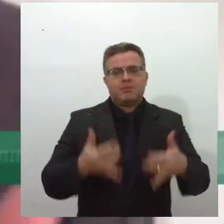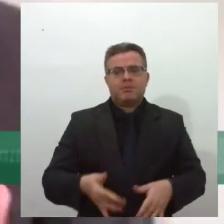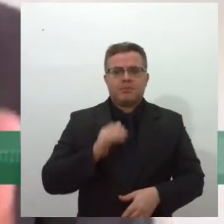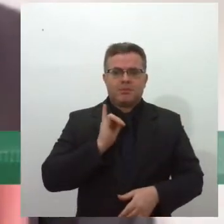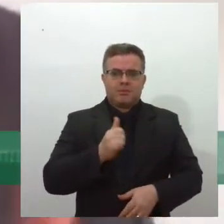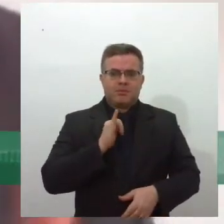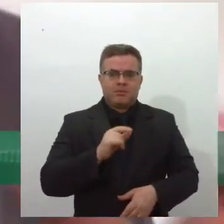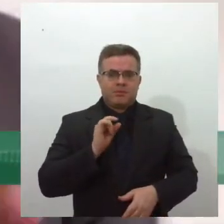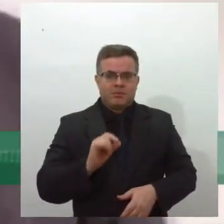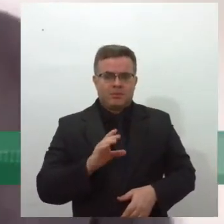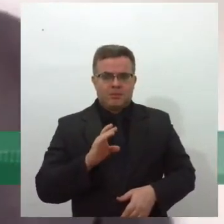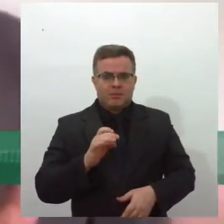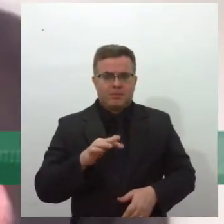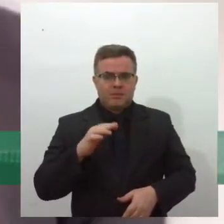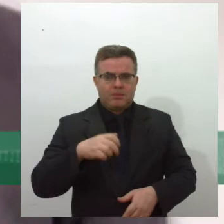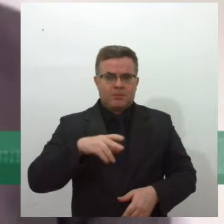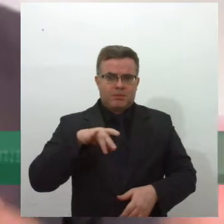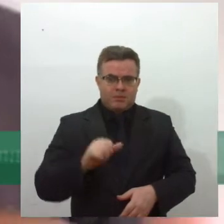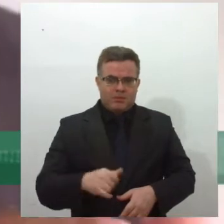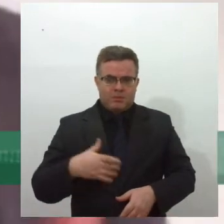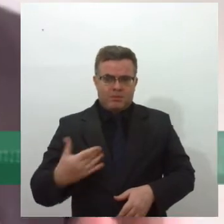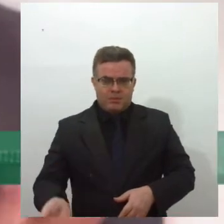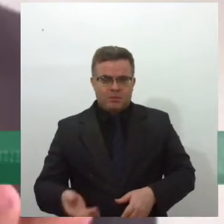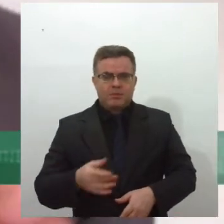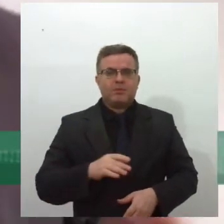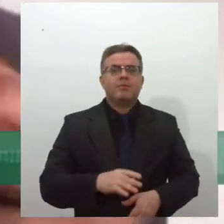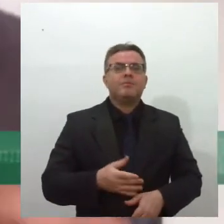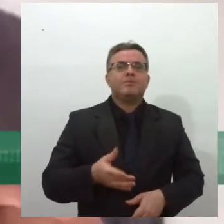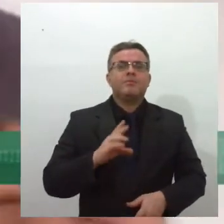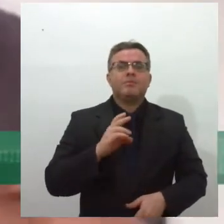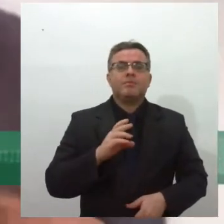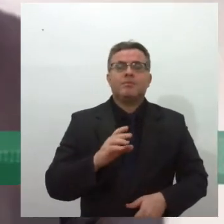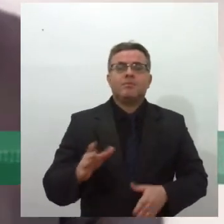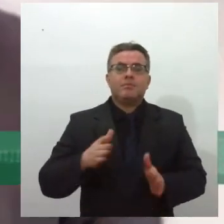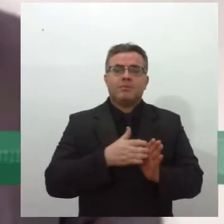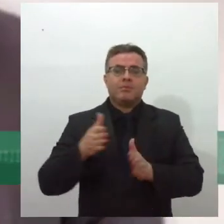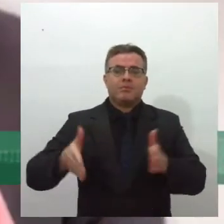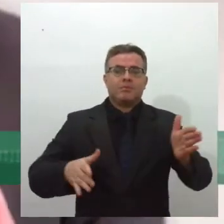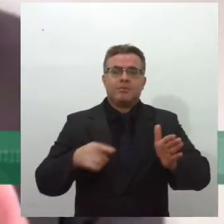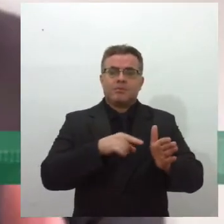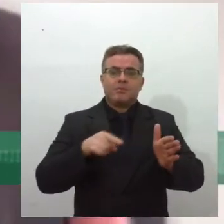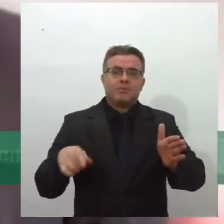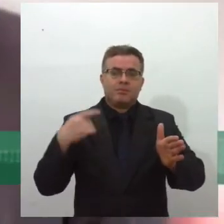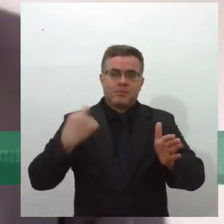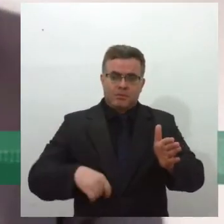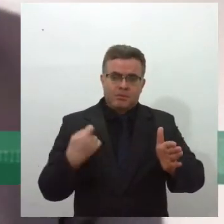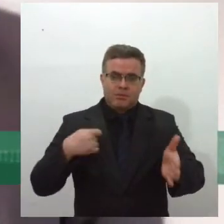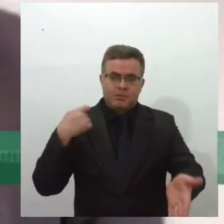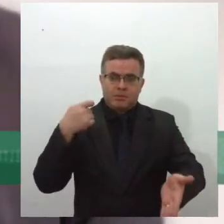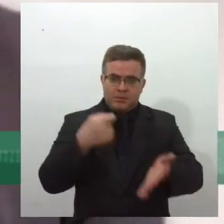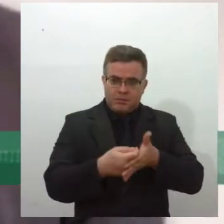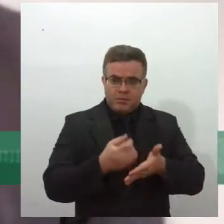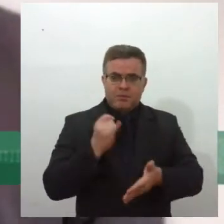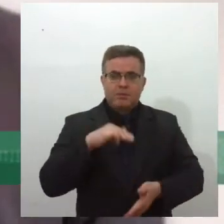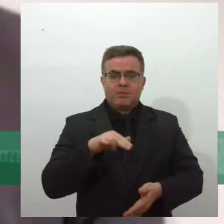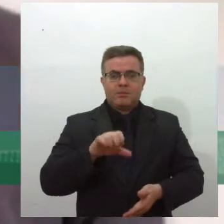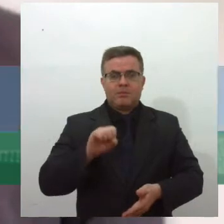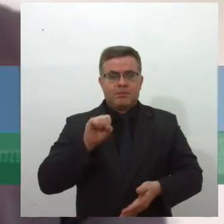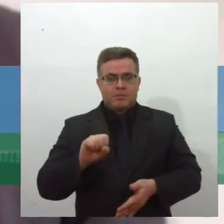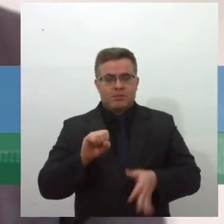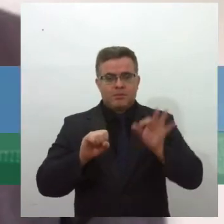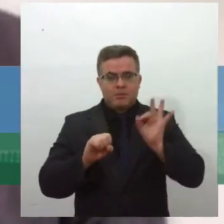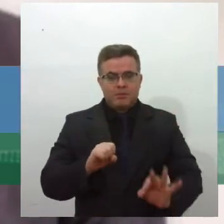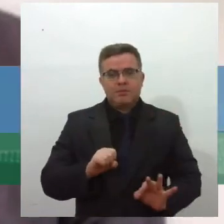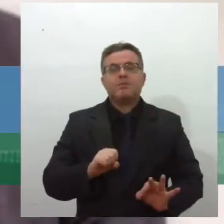a carência para depois dizer o que é essa isenção. A carência é um período mínimo que a pessoa precisa pagar o INSS, né, a